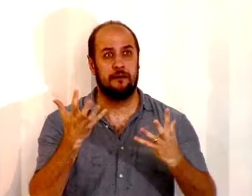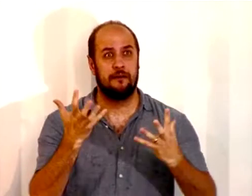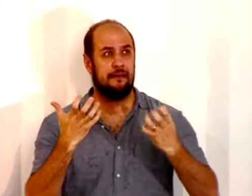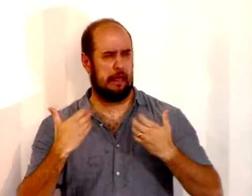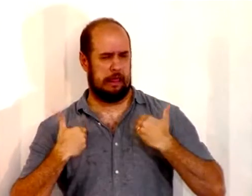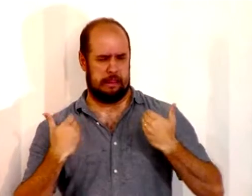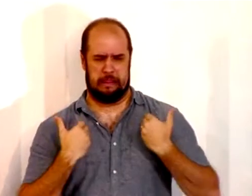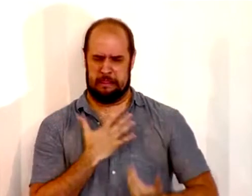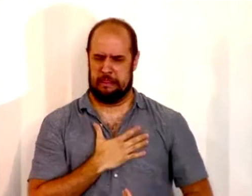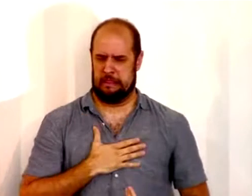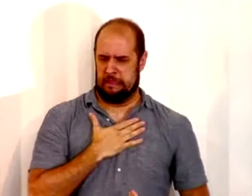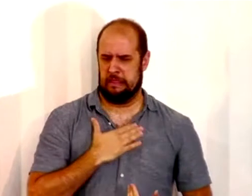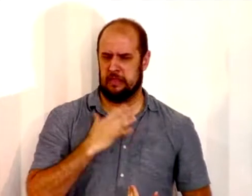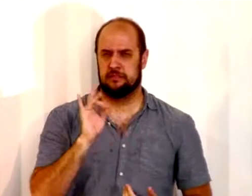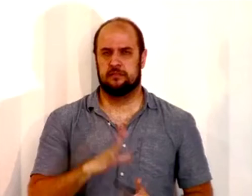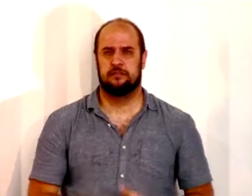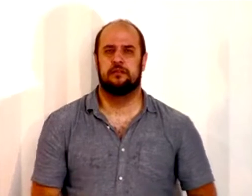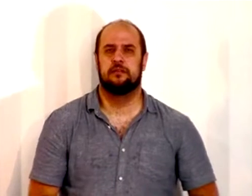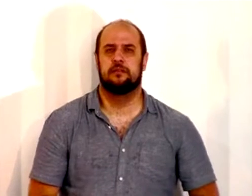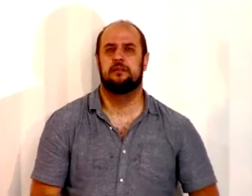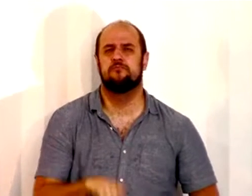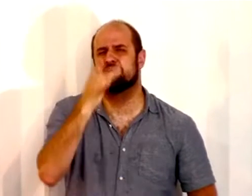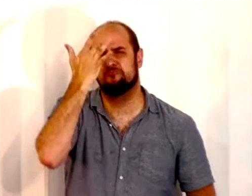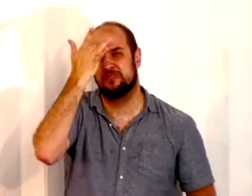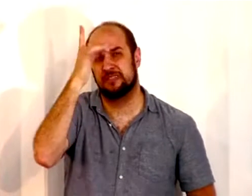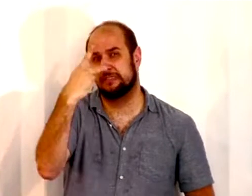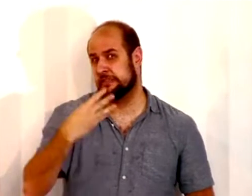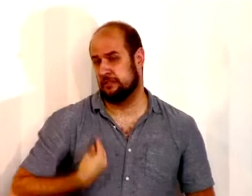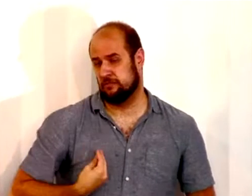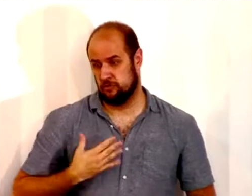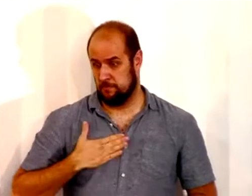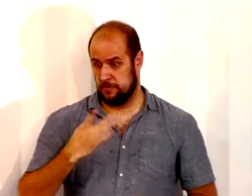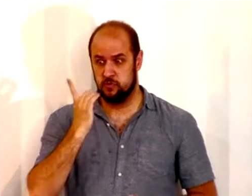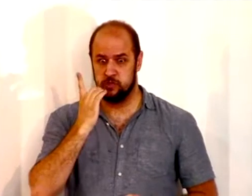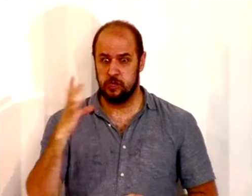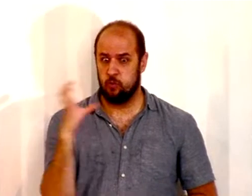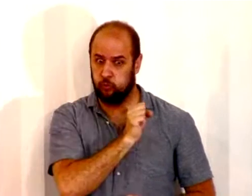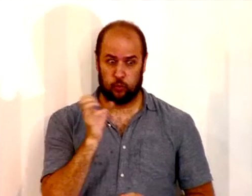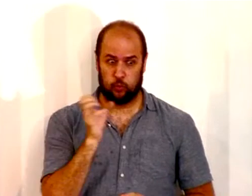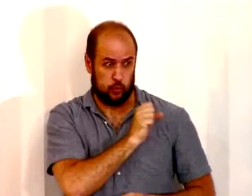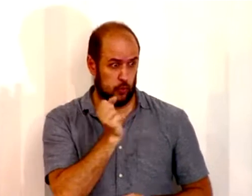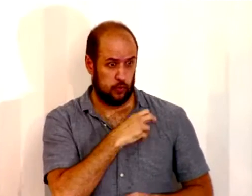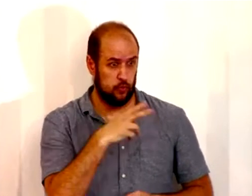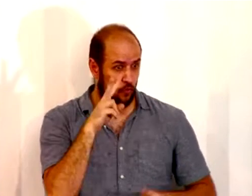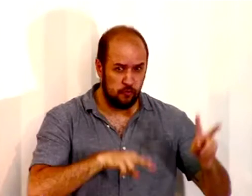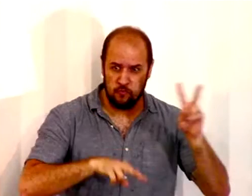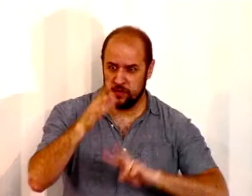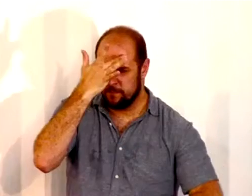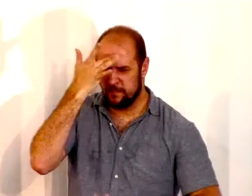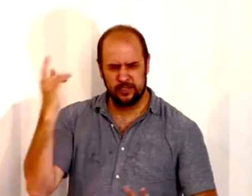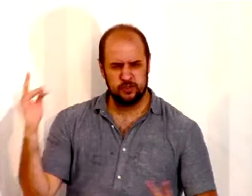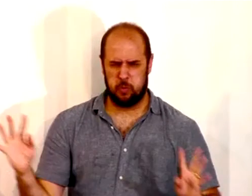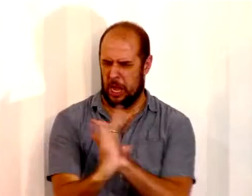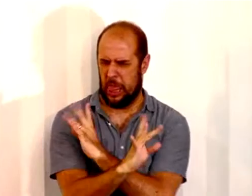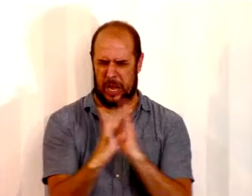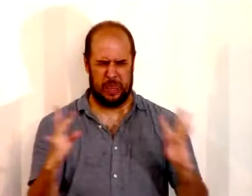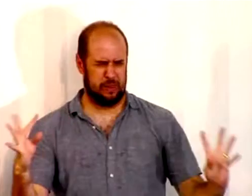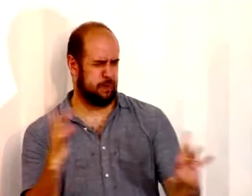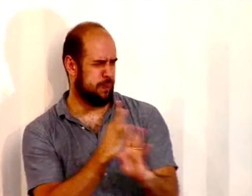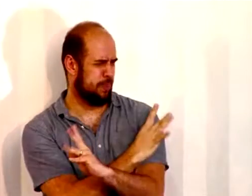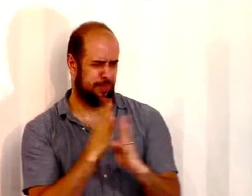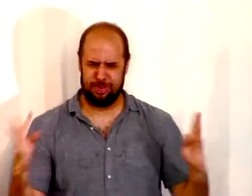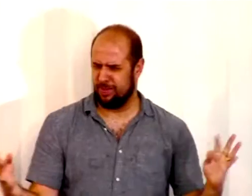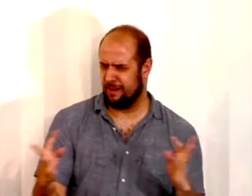A gente observa hoje, eu não sei como foi o seu dia, o meu dia foi um pouco corrido, e eu vendo as pessoas pela rua, e as pessoas em busca